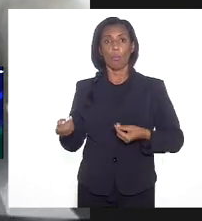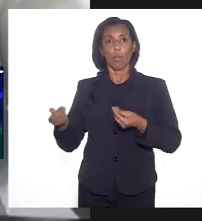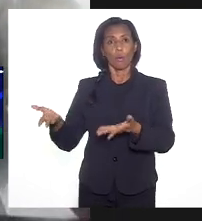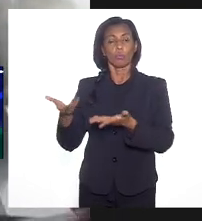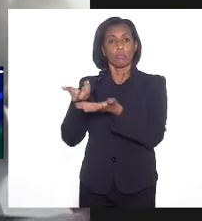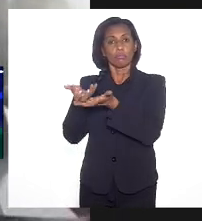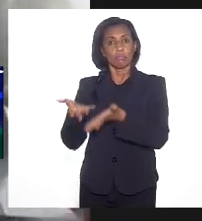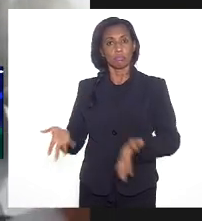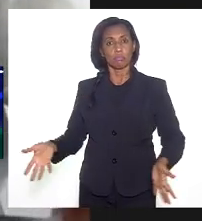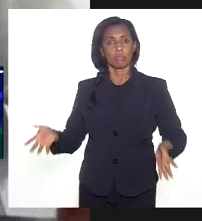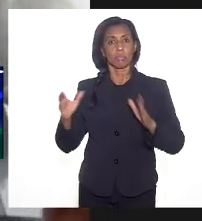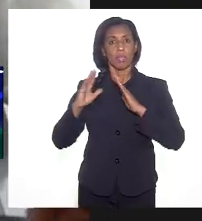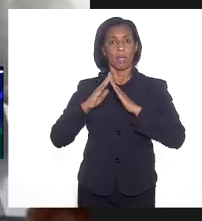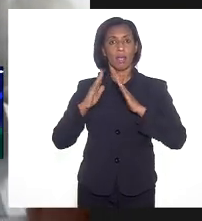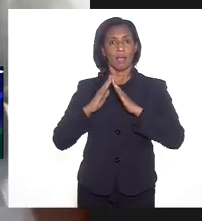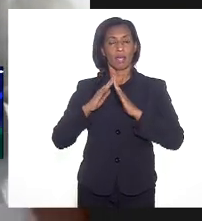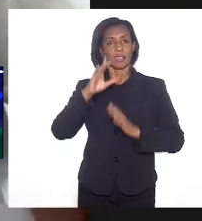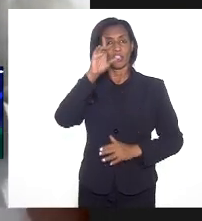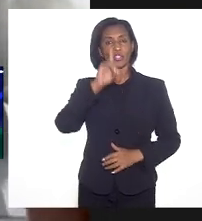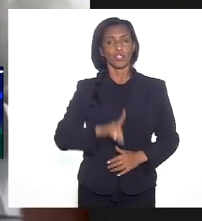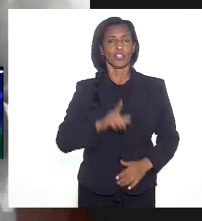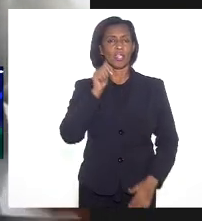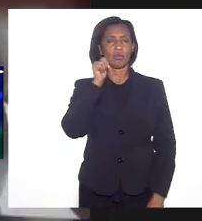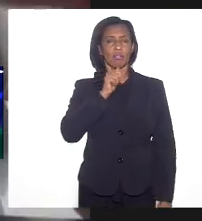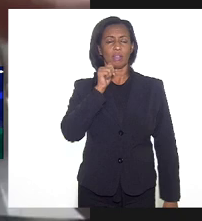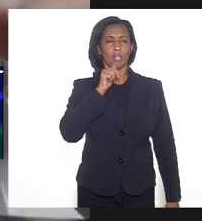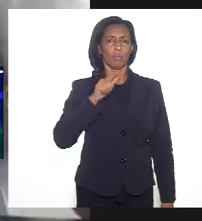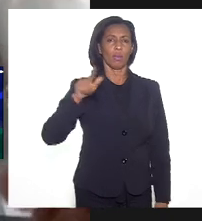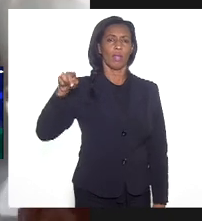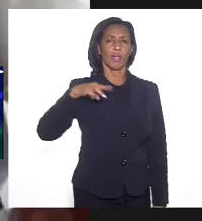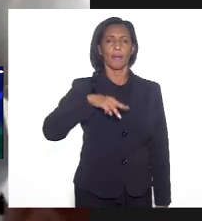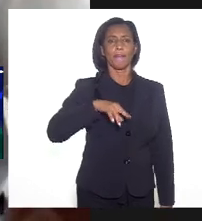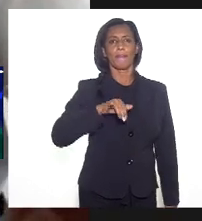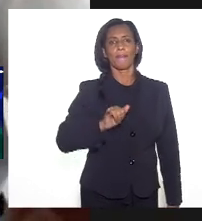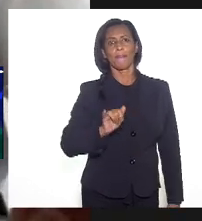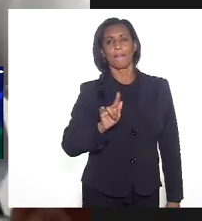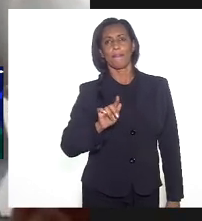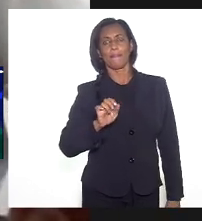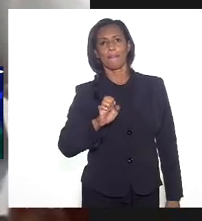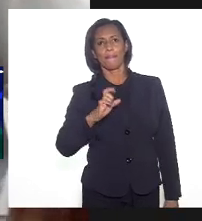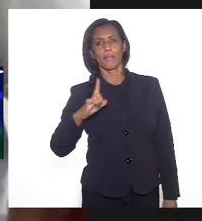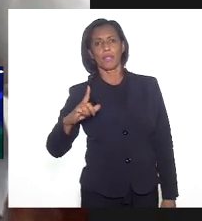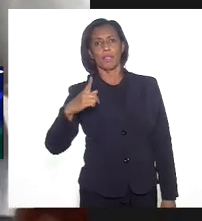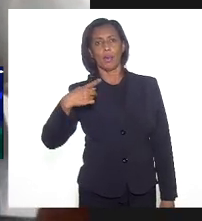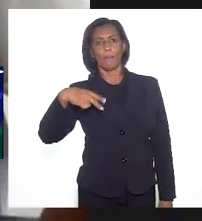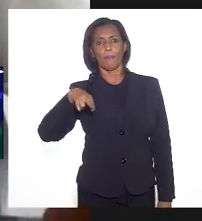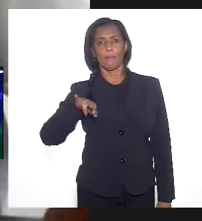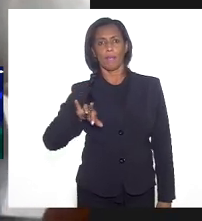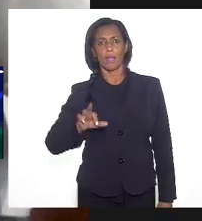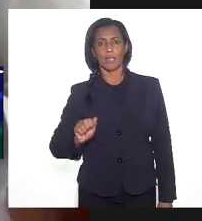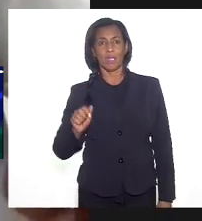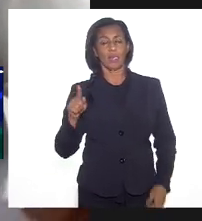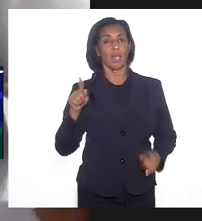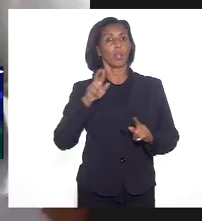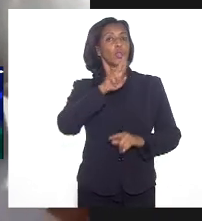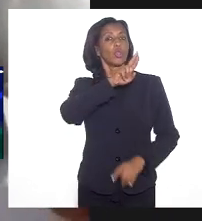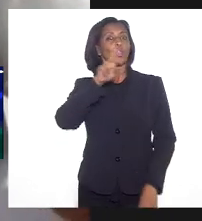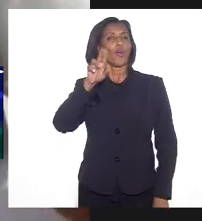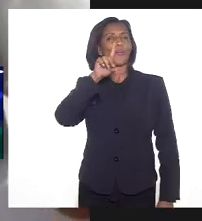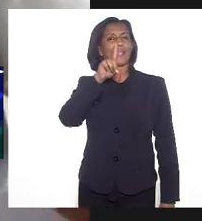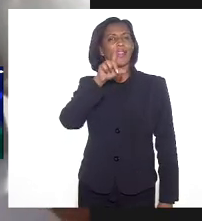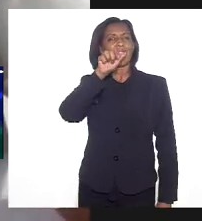inauguração da Casa de Direito da Mulher lá em Miguel Pereira a Casa de Direito da Mulher Daniela Pérez em